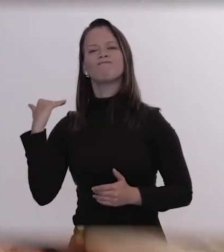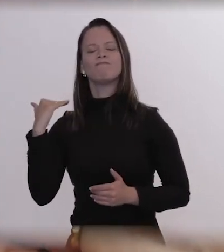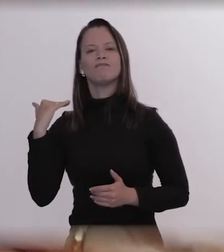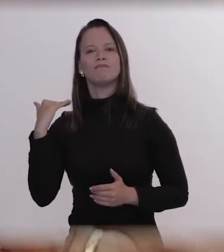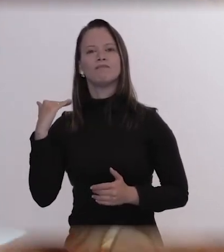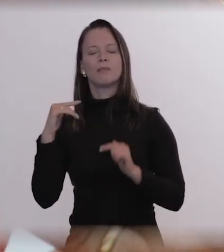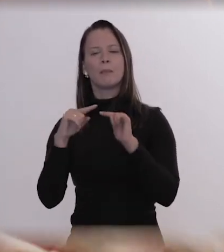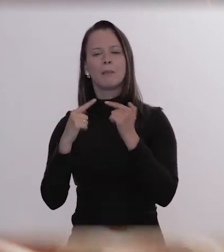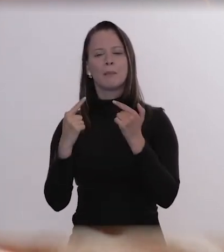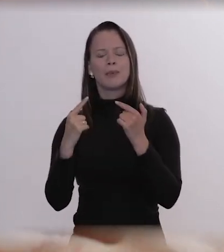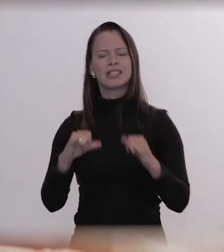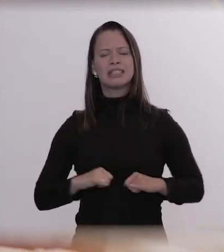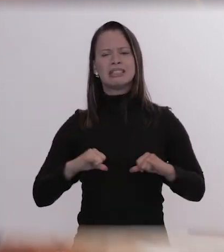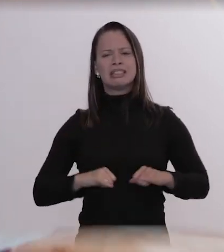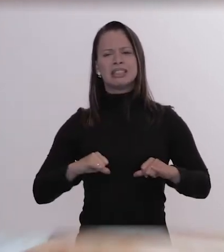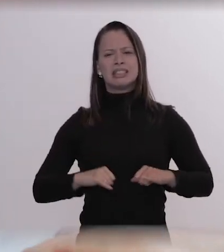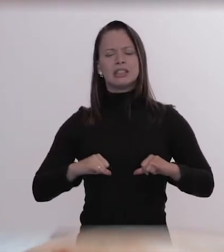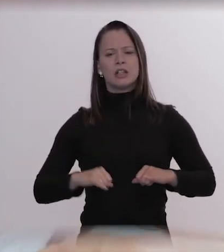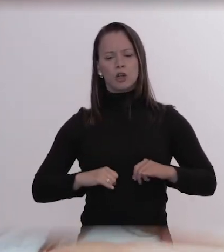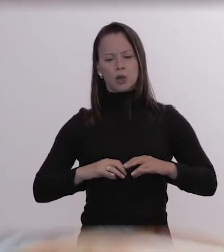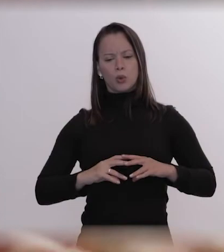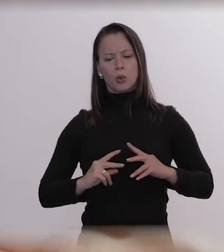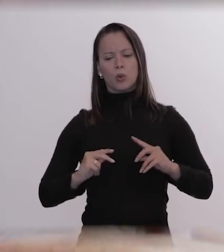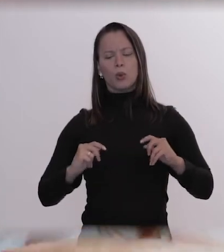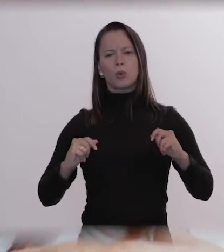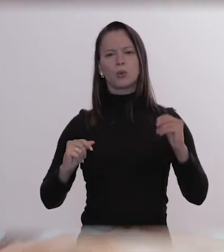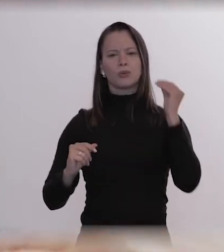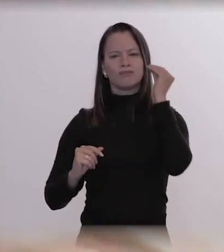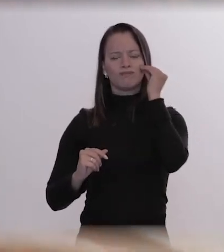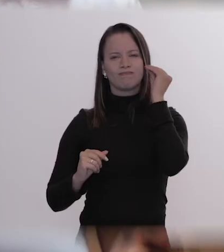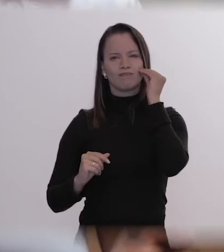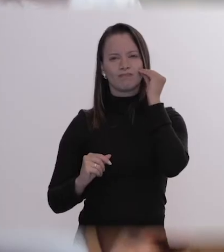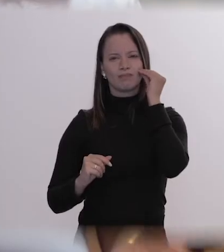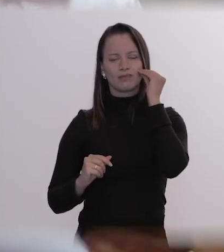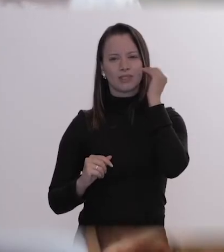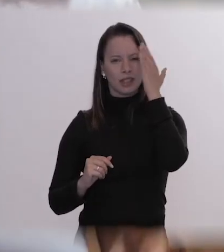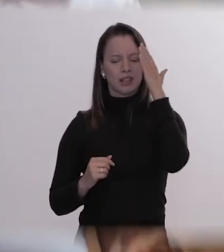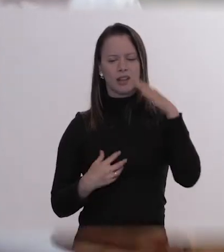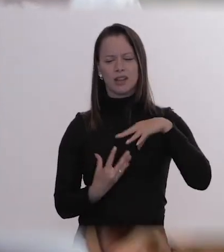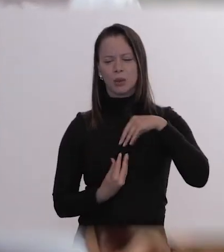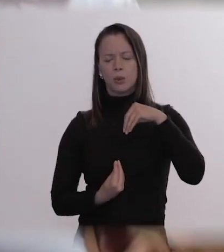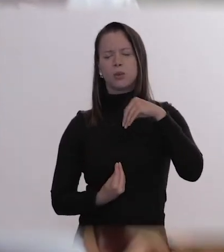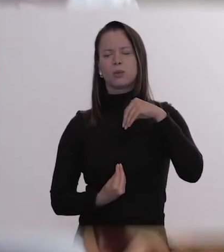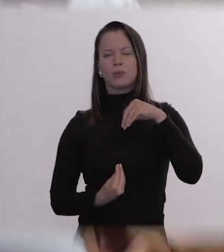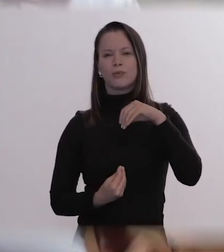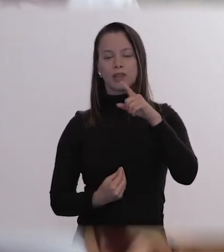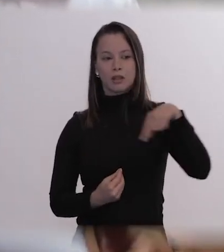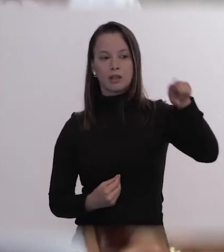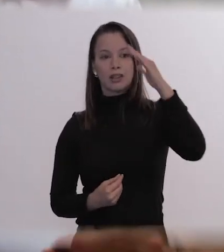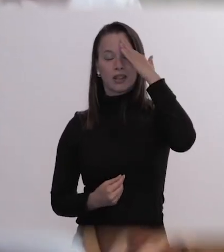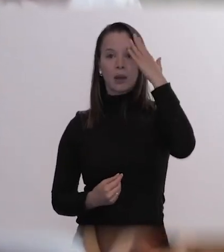de tentar aliviar aquela dor que você sente na alma. Quando ficam sabendo que a minha filha